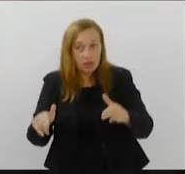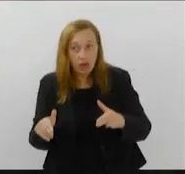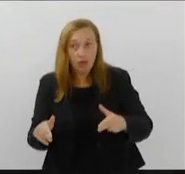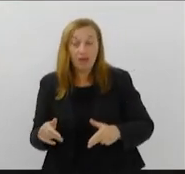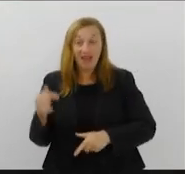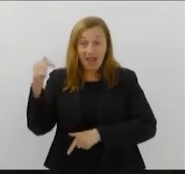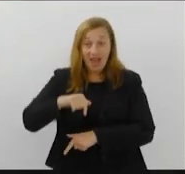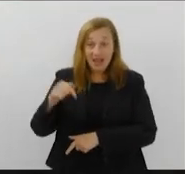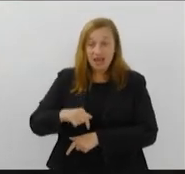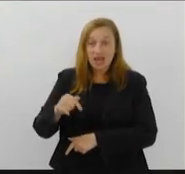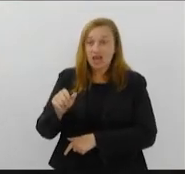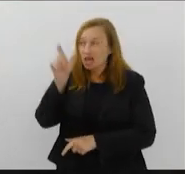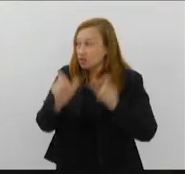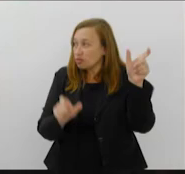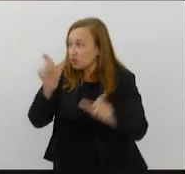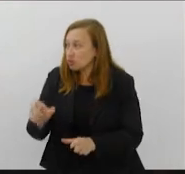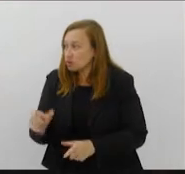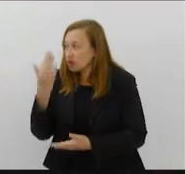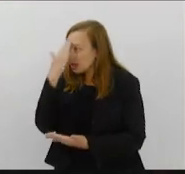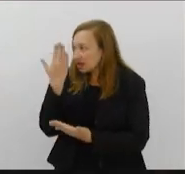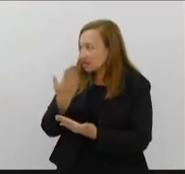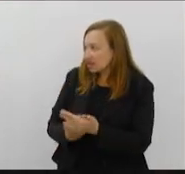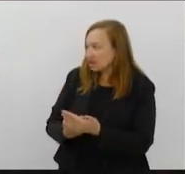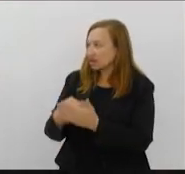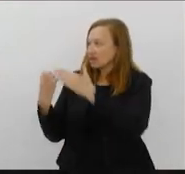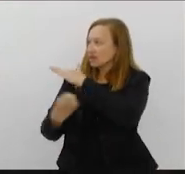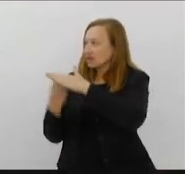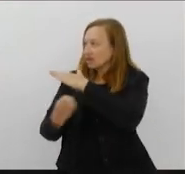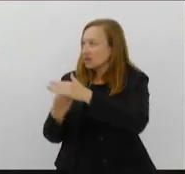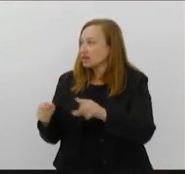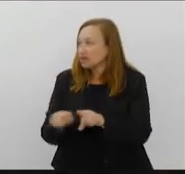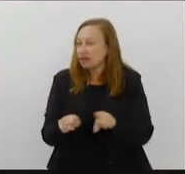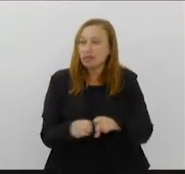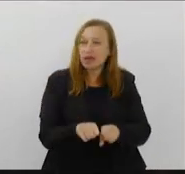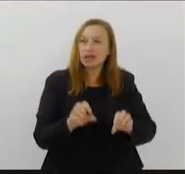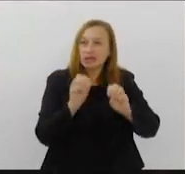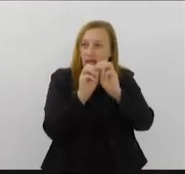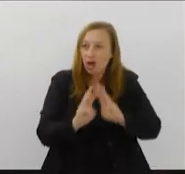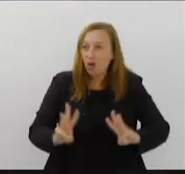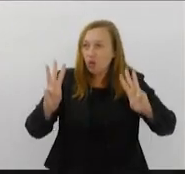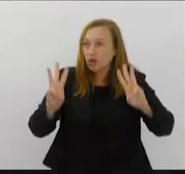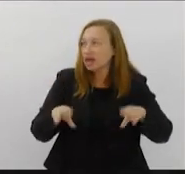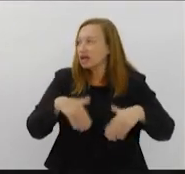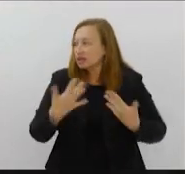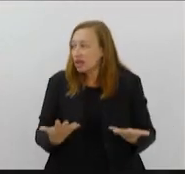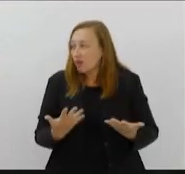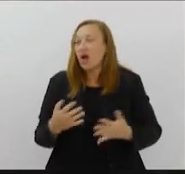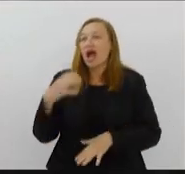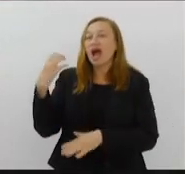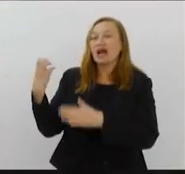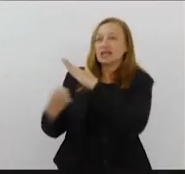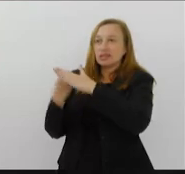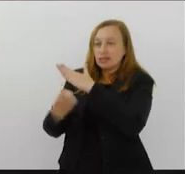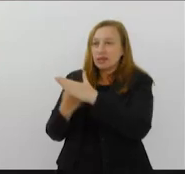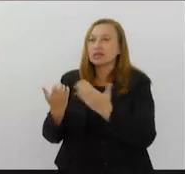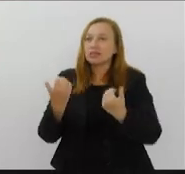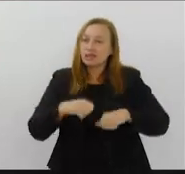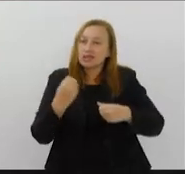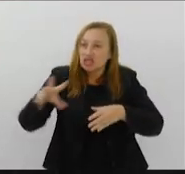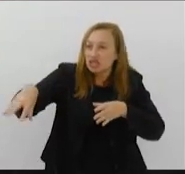empresas, antes de todo mundo, em segundo lugar, nas ONGs. Né? Então, as empresas precisam estar dentro da